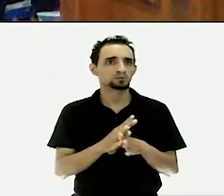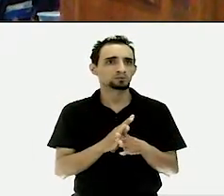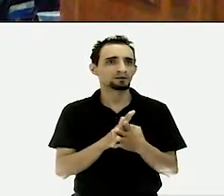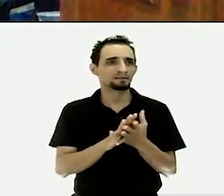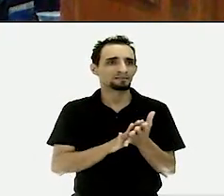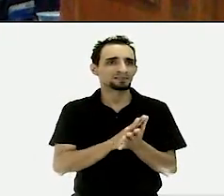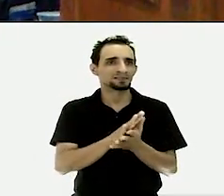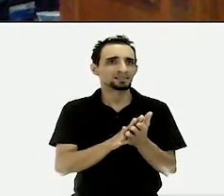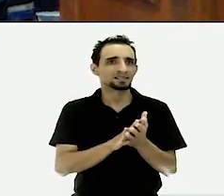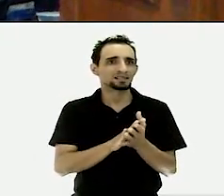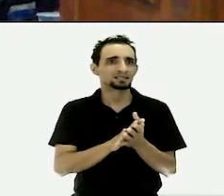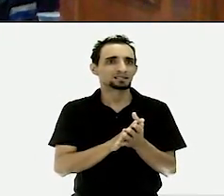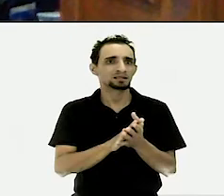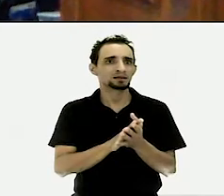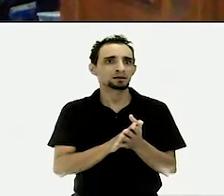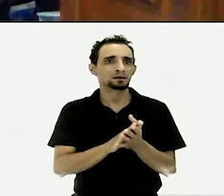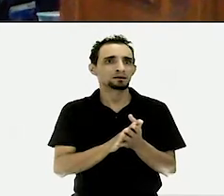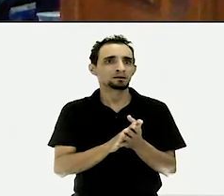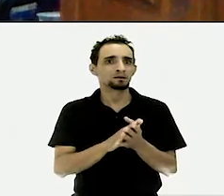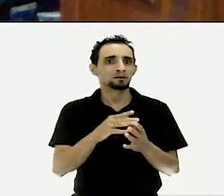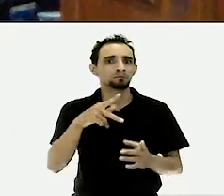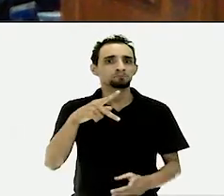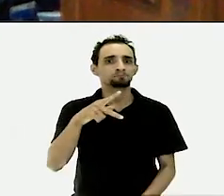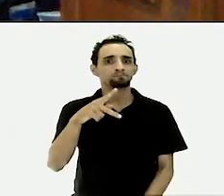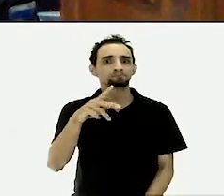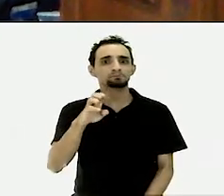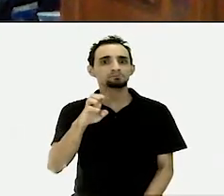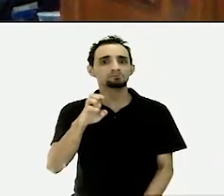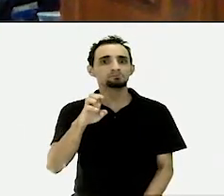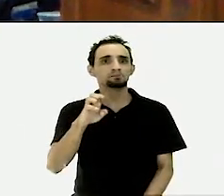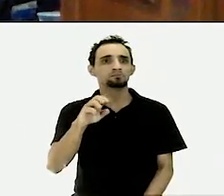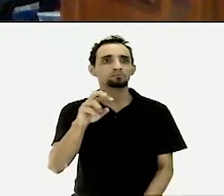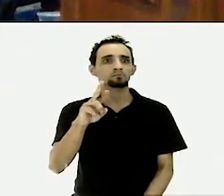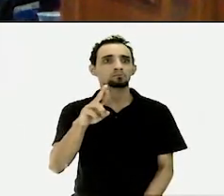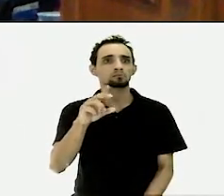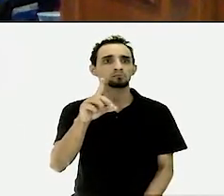assim. Não efeito ex nunc. O prefeito